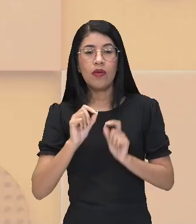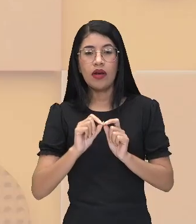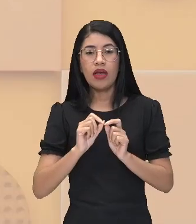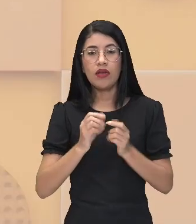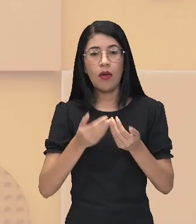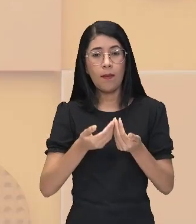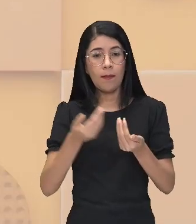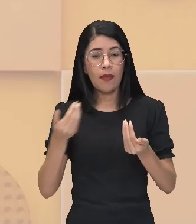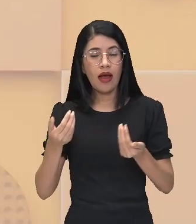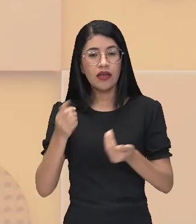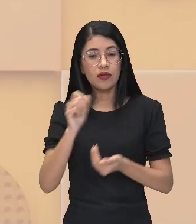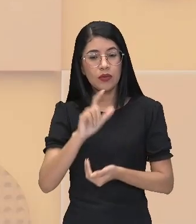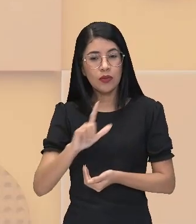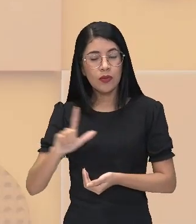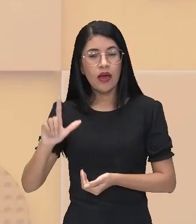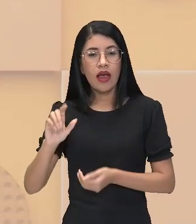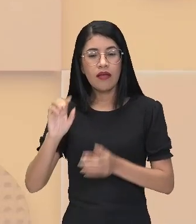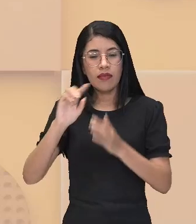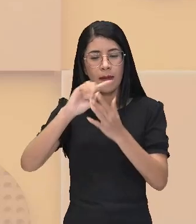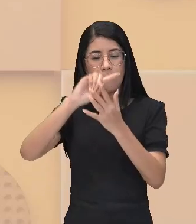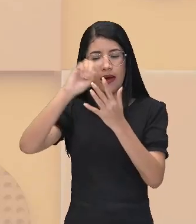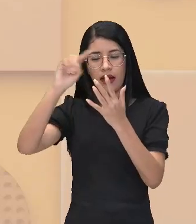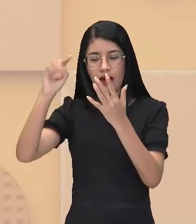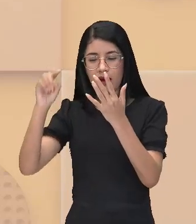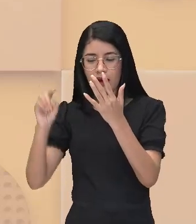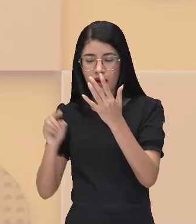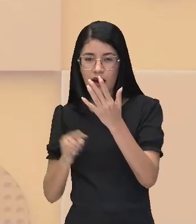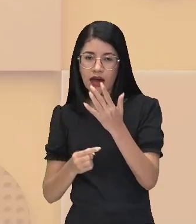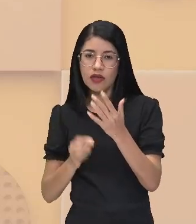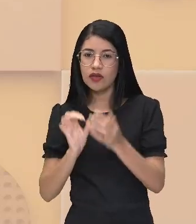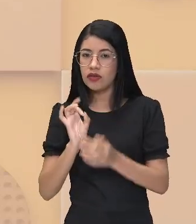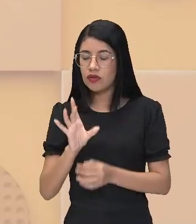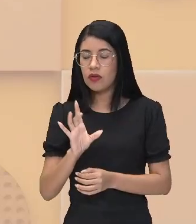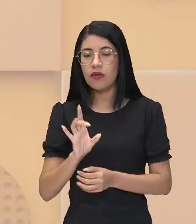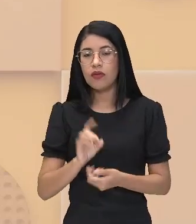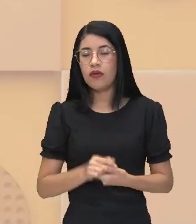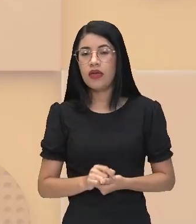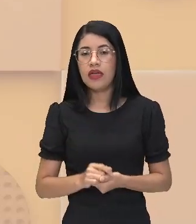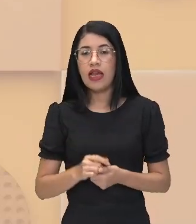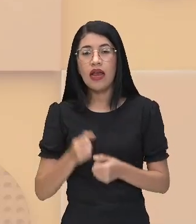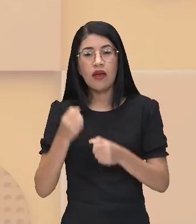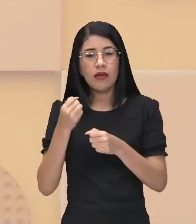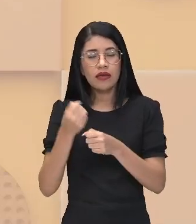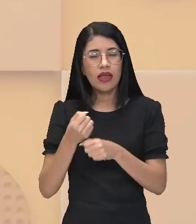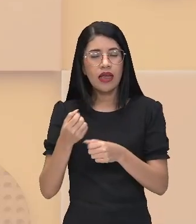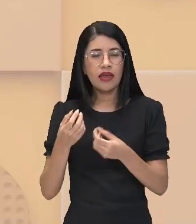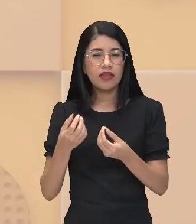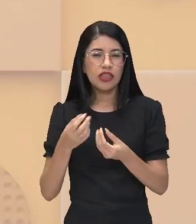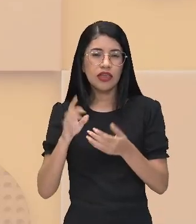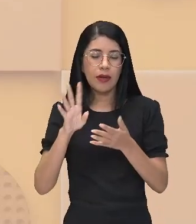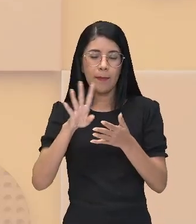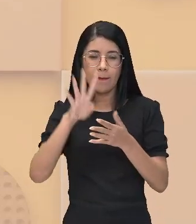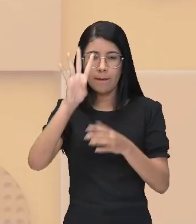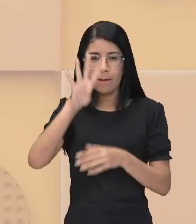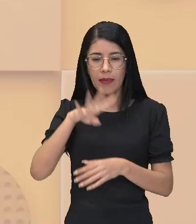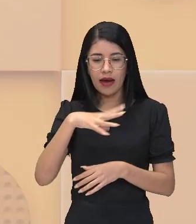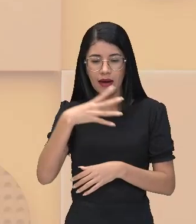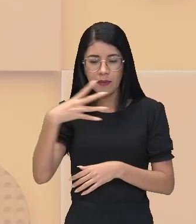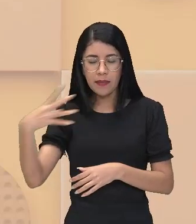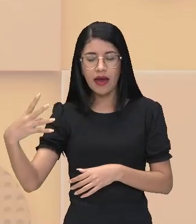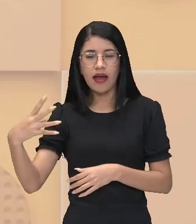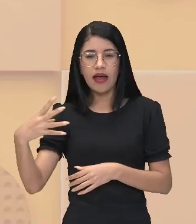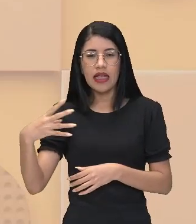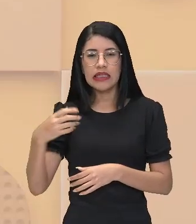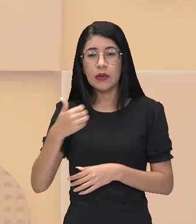a região litorânea do Brasil, a costa brasileira, onde eles vão construir, dividir a área em capitanias hereditárias,